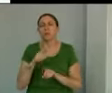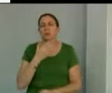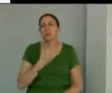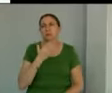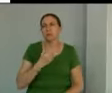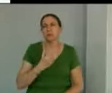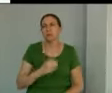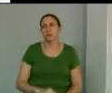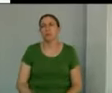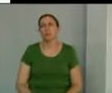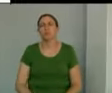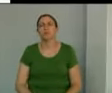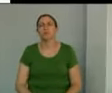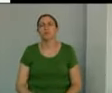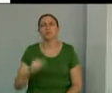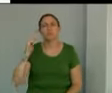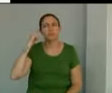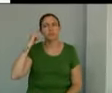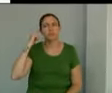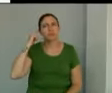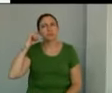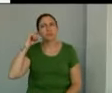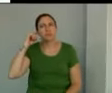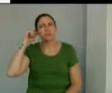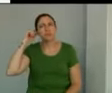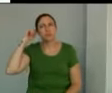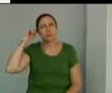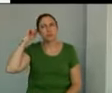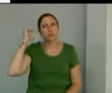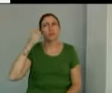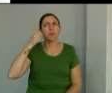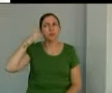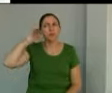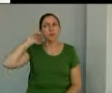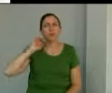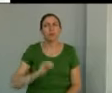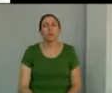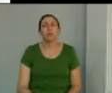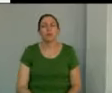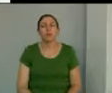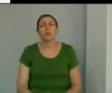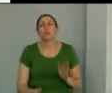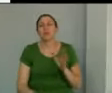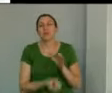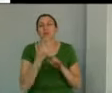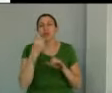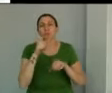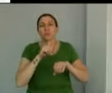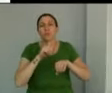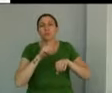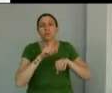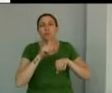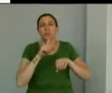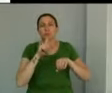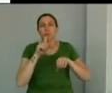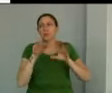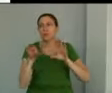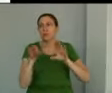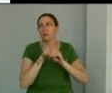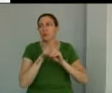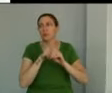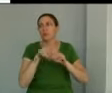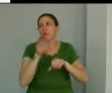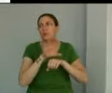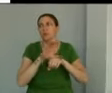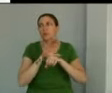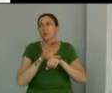tem dedução do Fundeb, tá? É, quando foi feito, criado essa cota extra lá na Constituição Federal, ficou fora. Tá? Então, é só do FPM